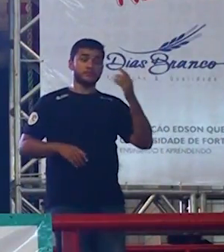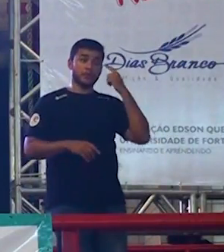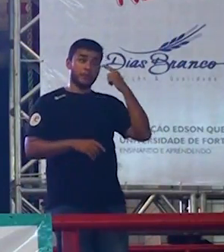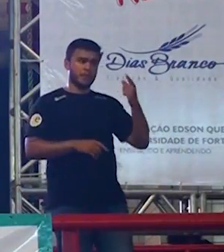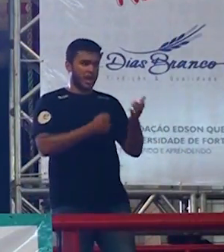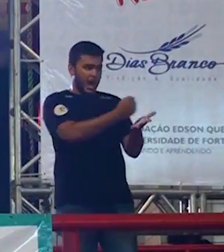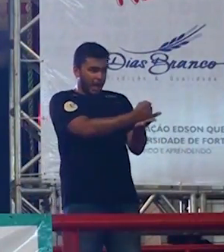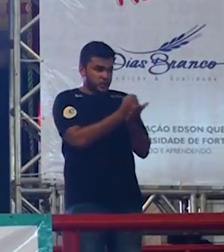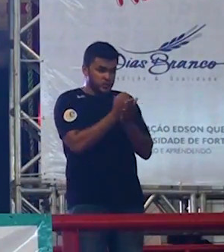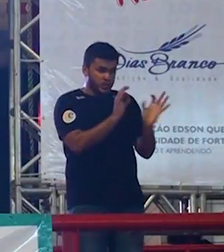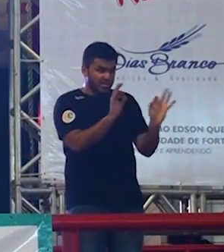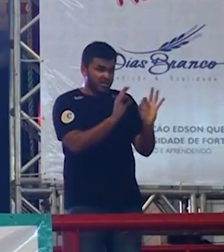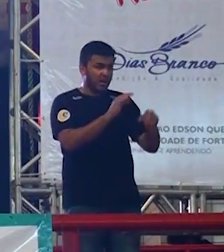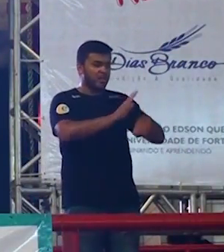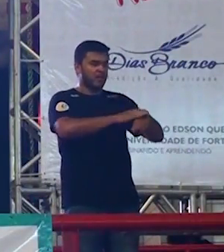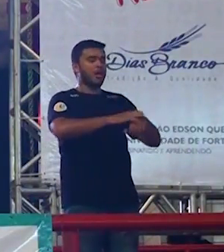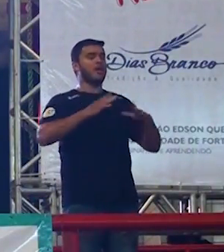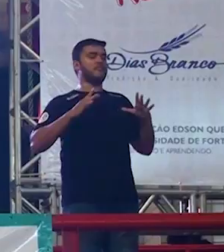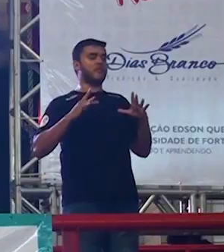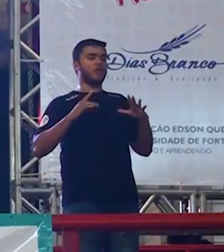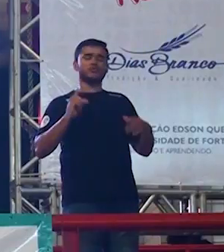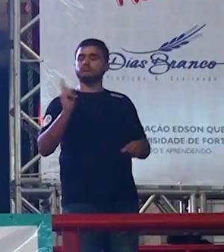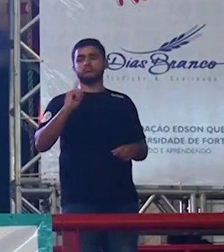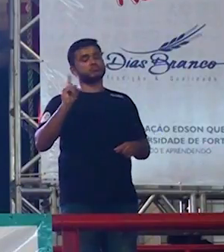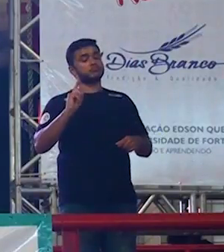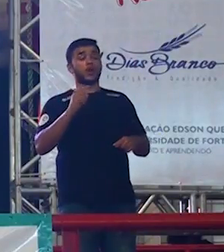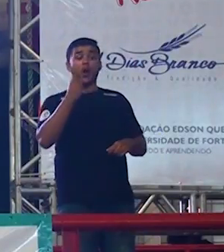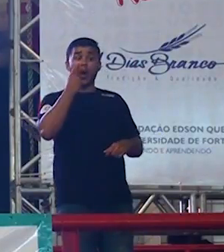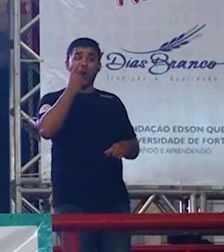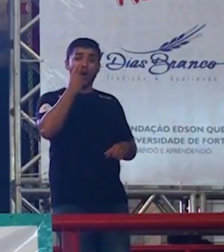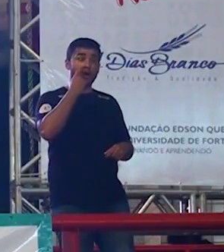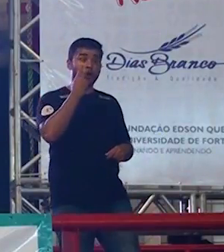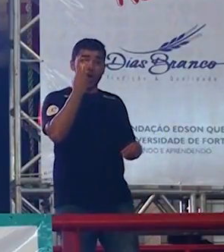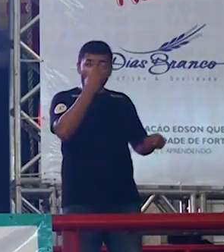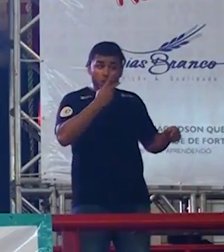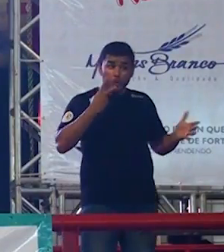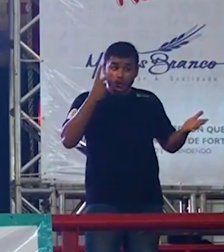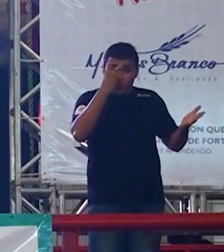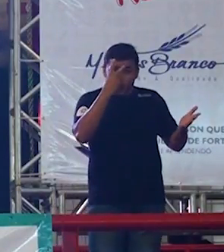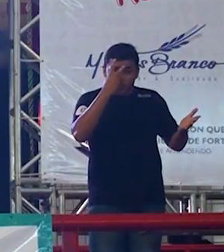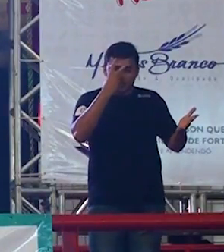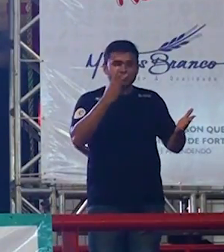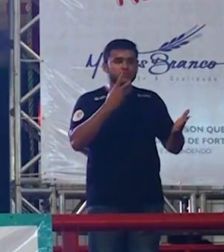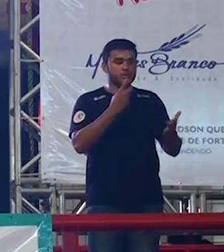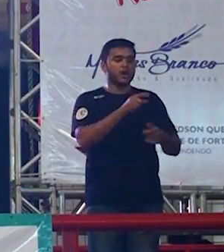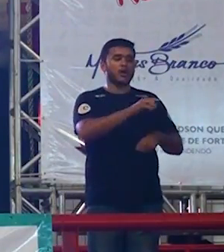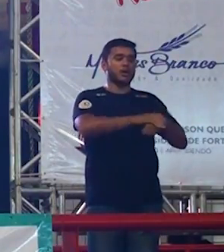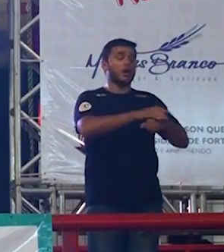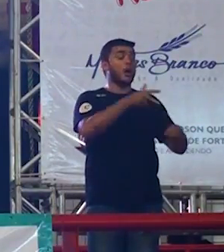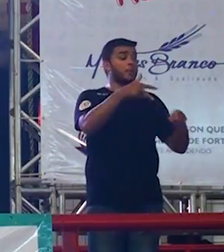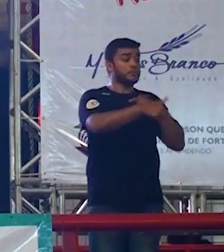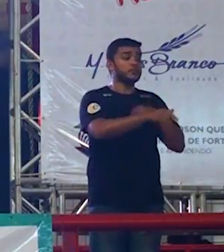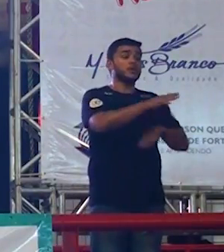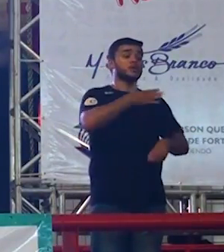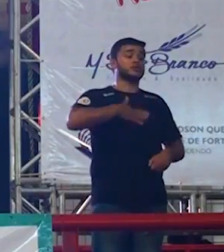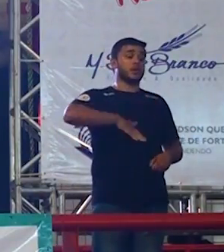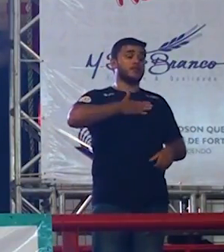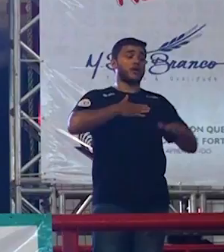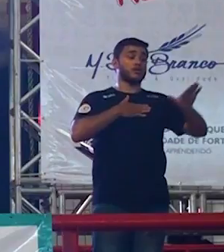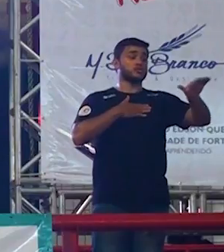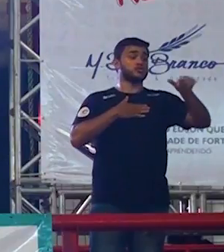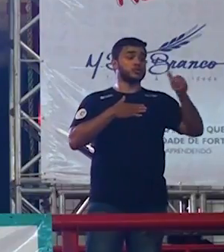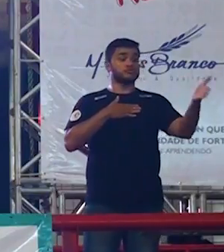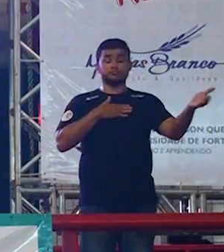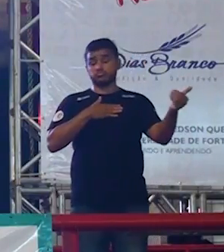não pode ajudar nada em casa. Eu vou já falar de uma técnica que a cada 2 horas, obrigatoriamente ele tem que parar, por mais ou menos